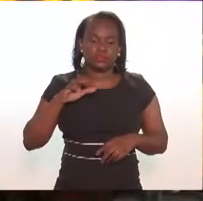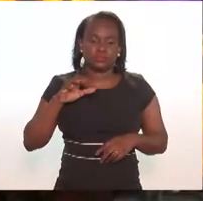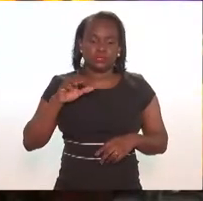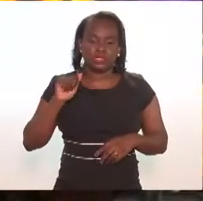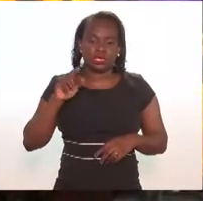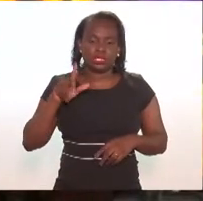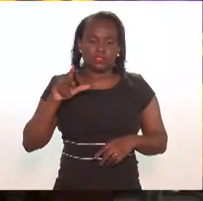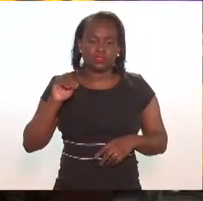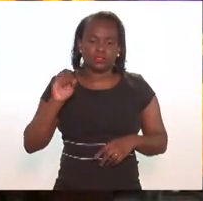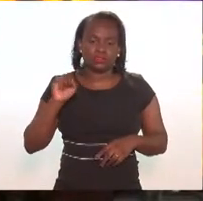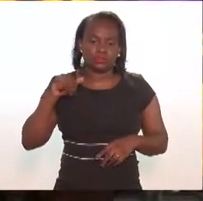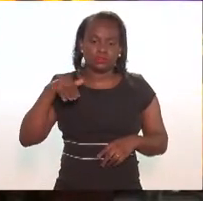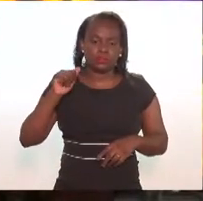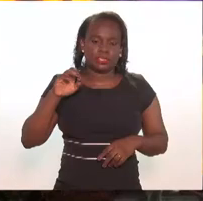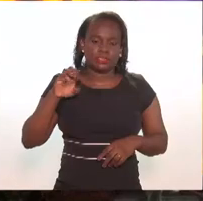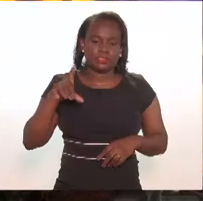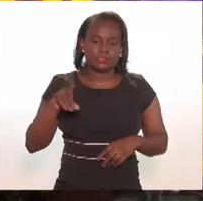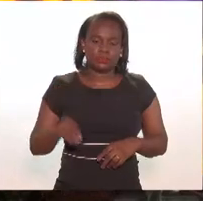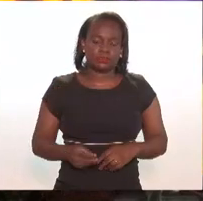Carlos Macedo.